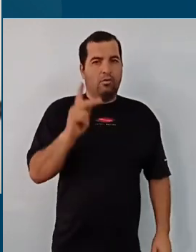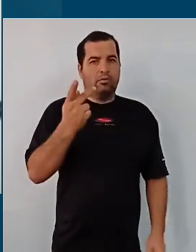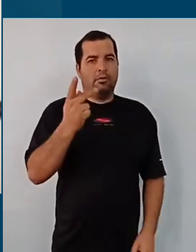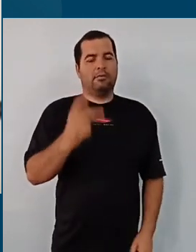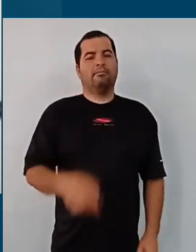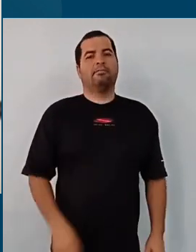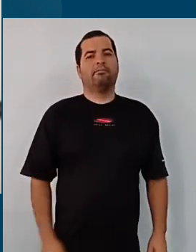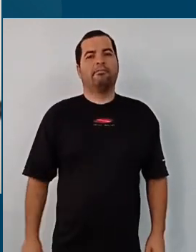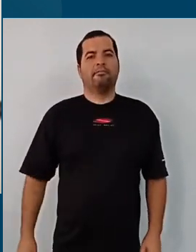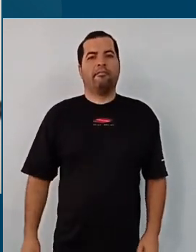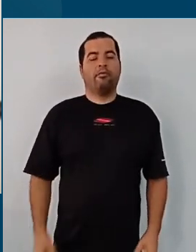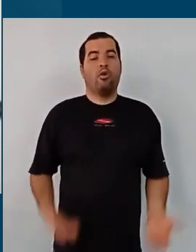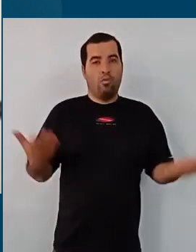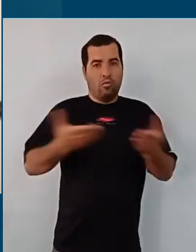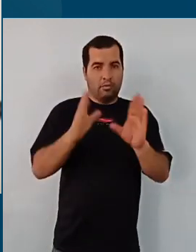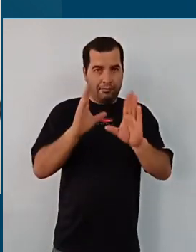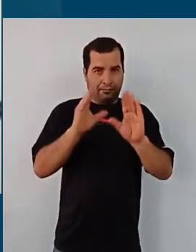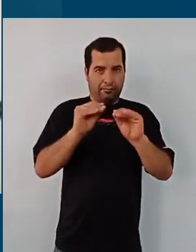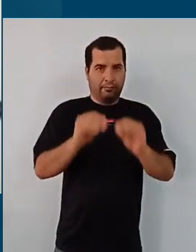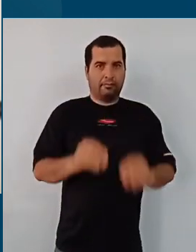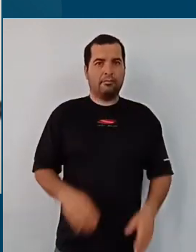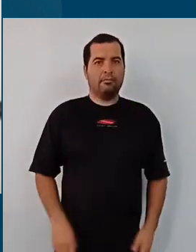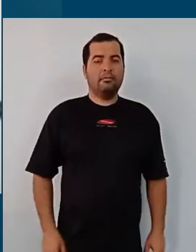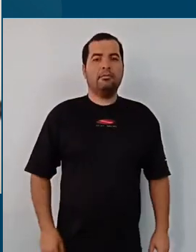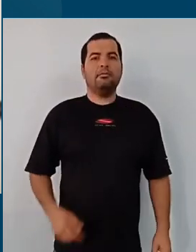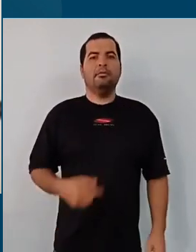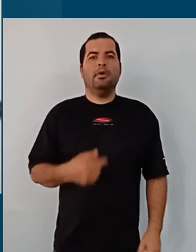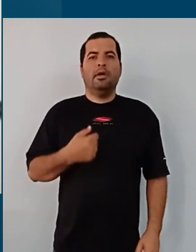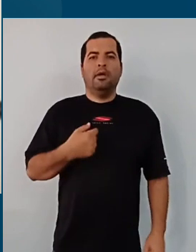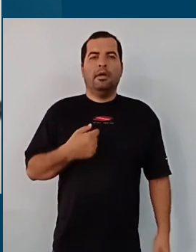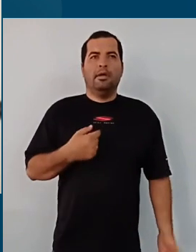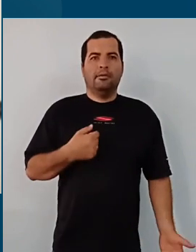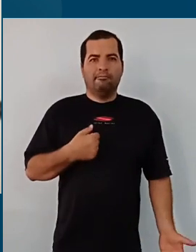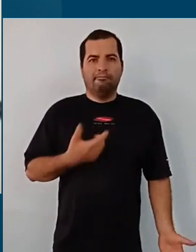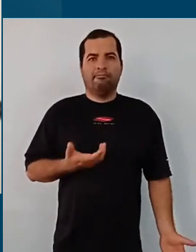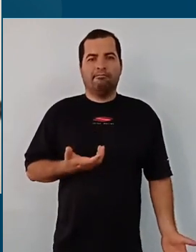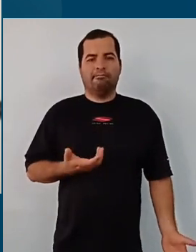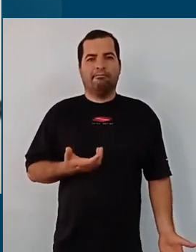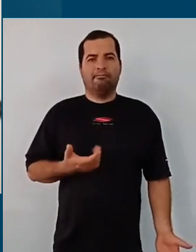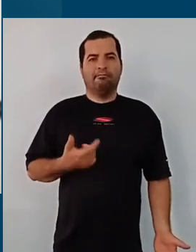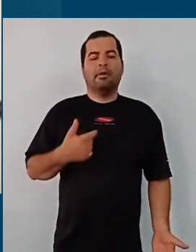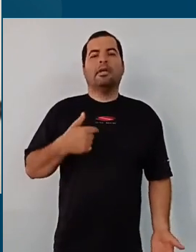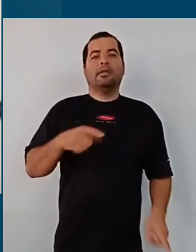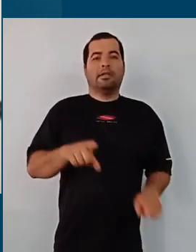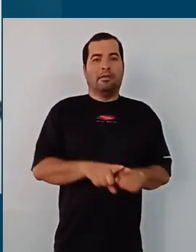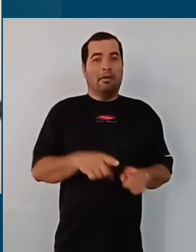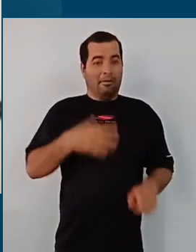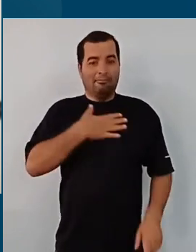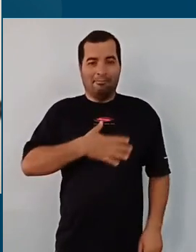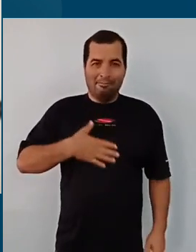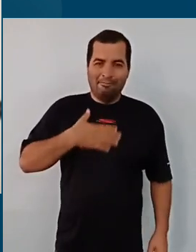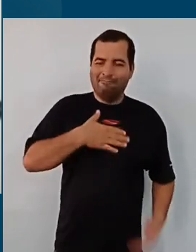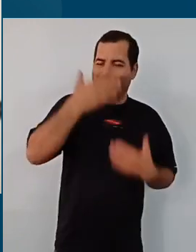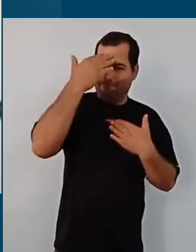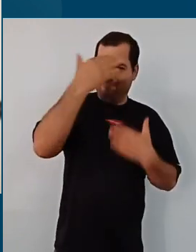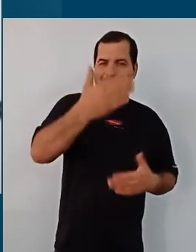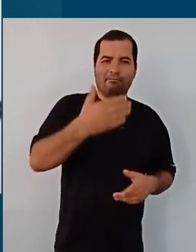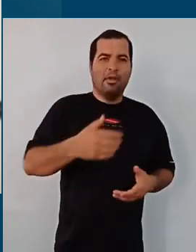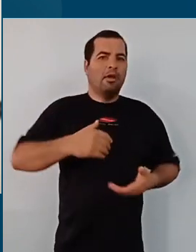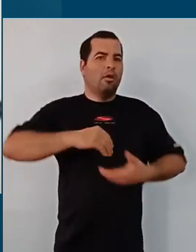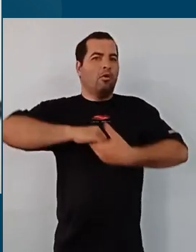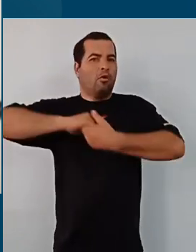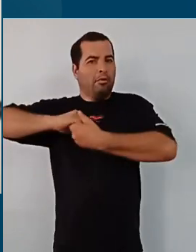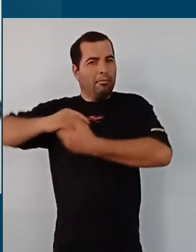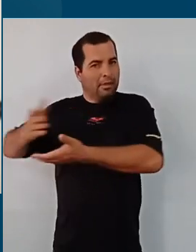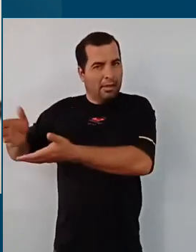Hortolândia. Nesta noite, eu tenho aqui a grata satisfação de